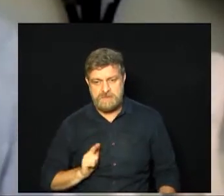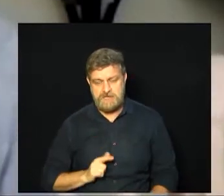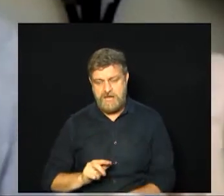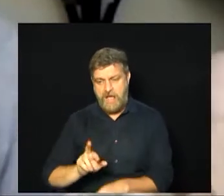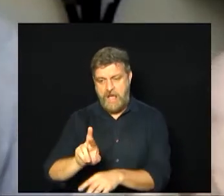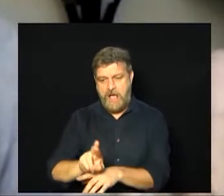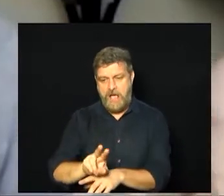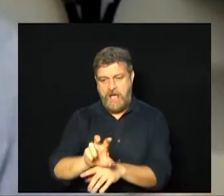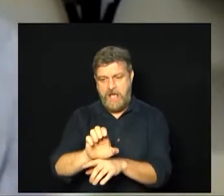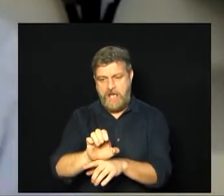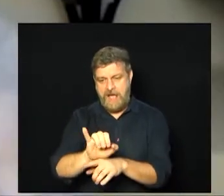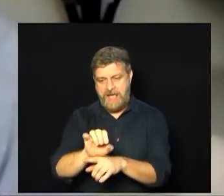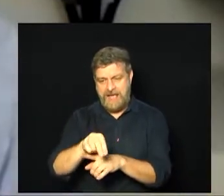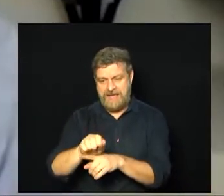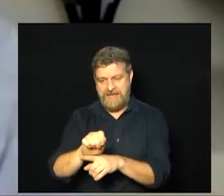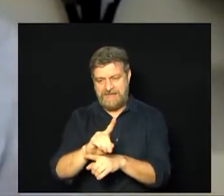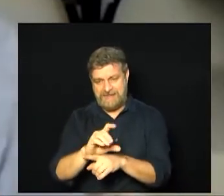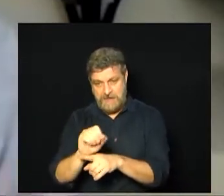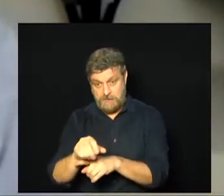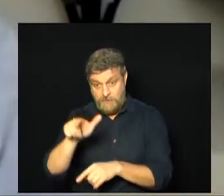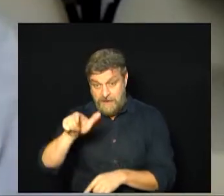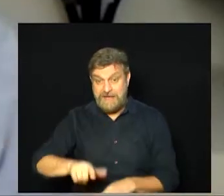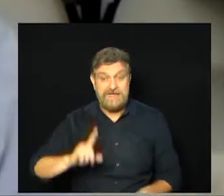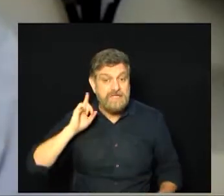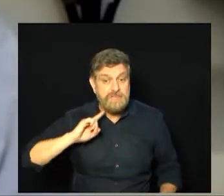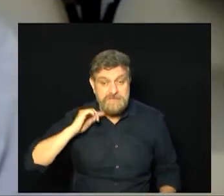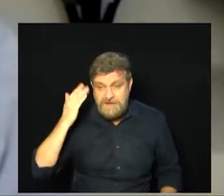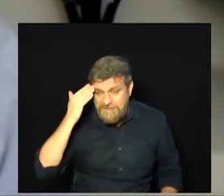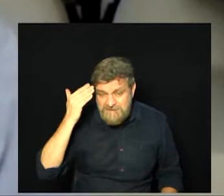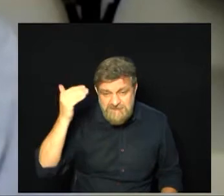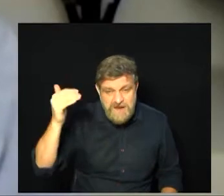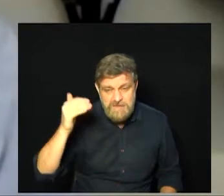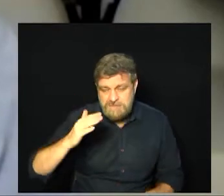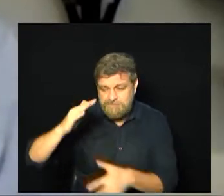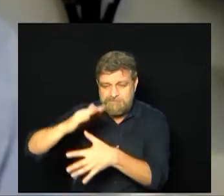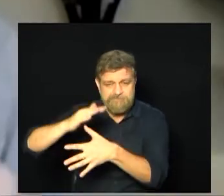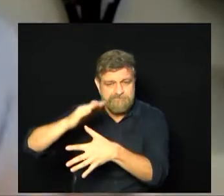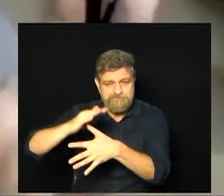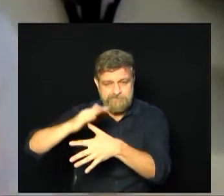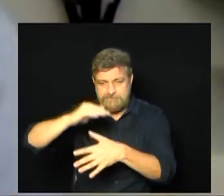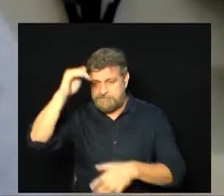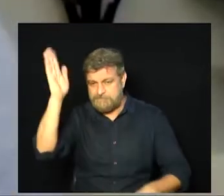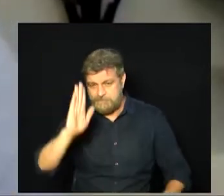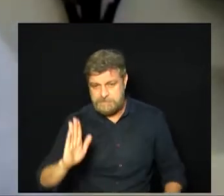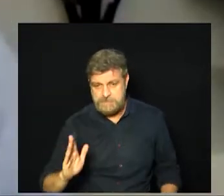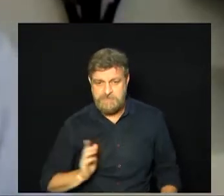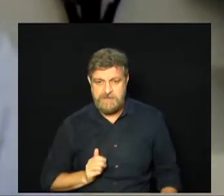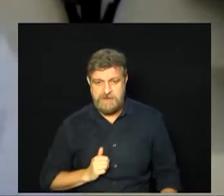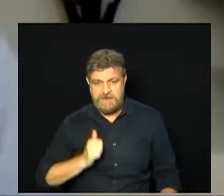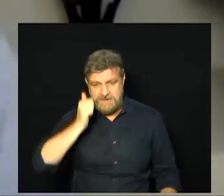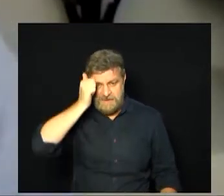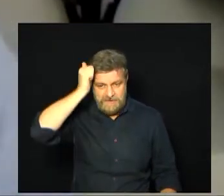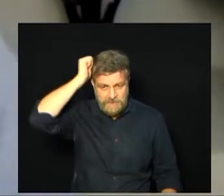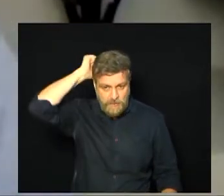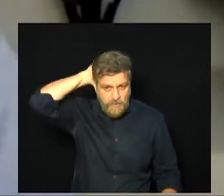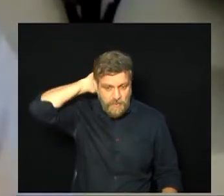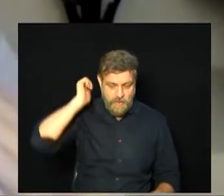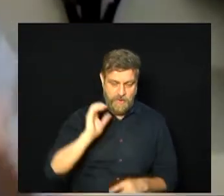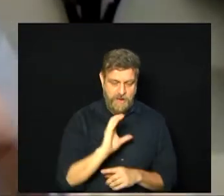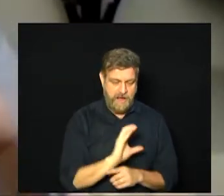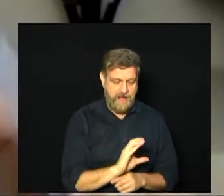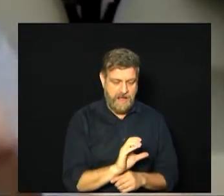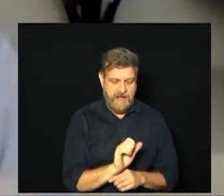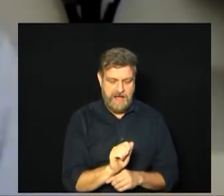do Atlético aqui de Minas, talvez um dos maiores do Brasil da época, e o Careca era craque